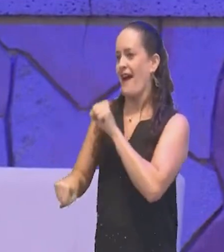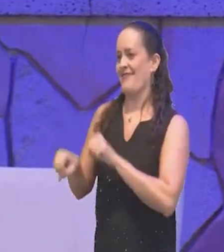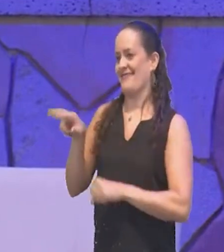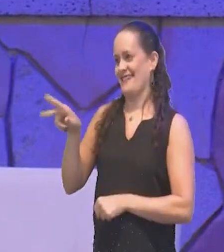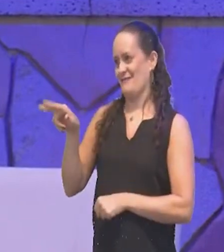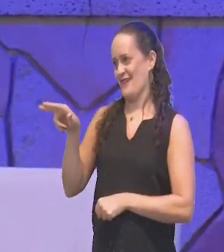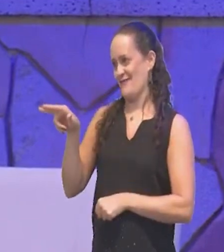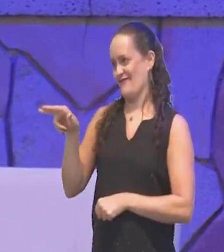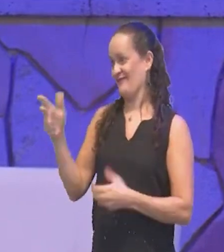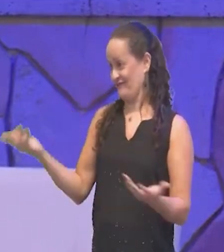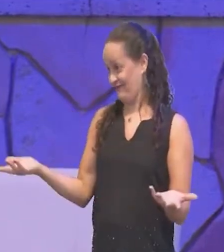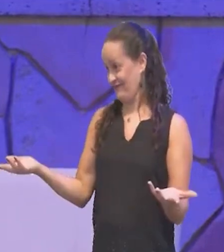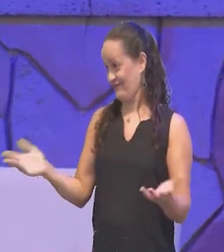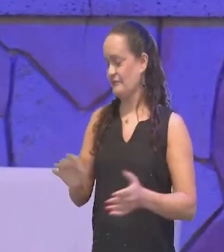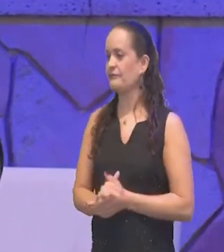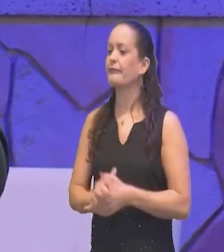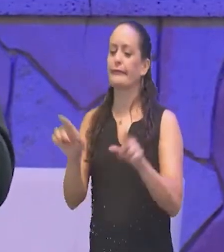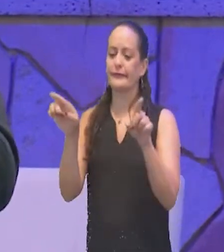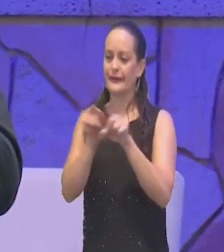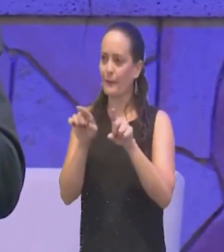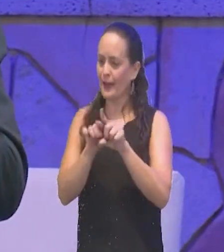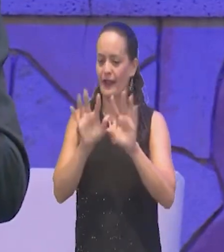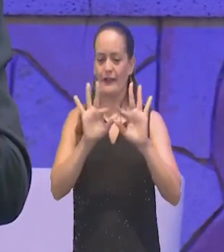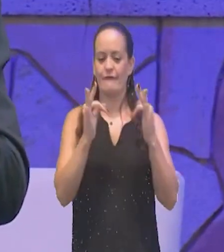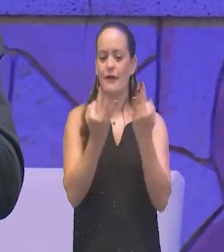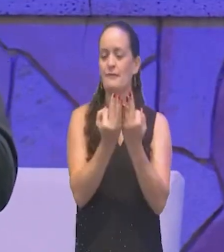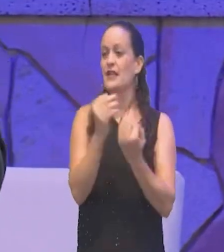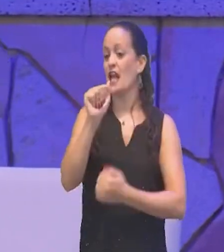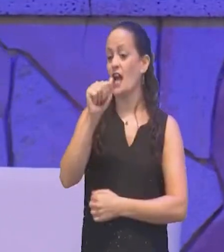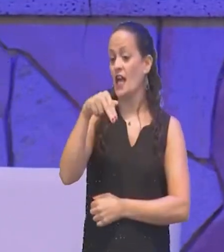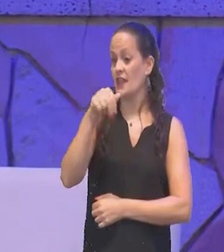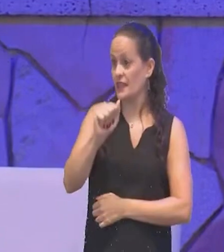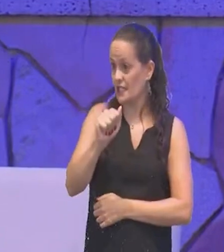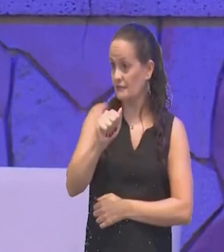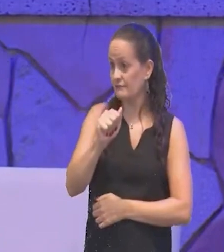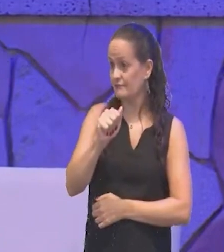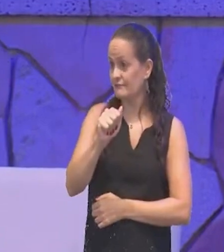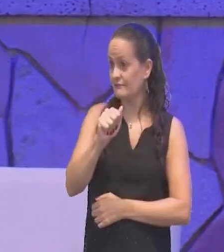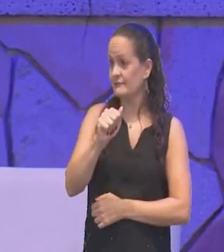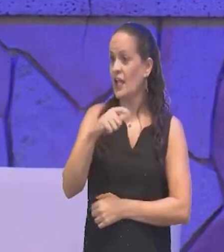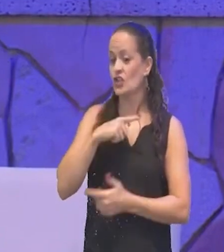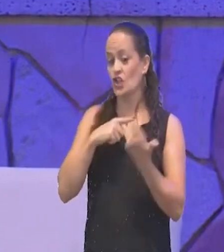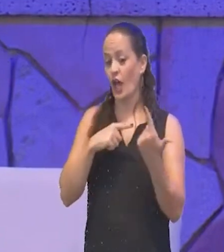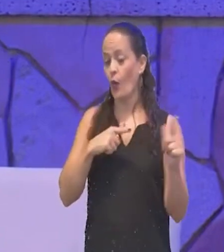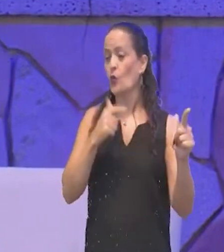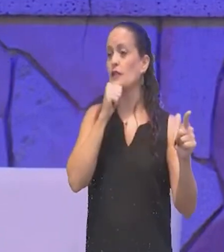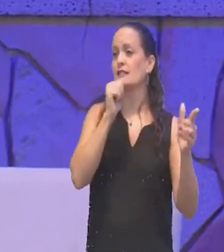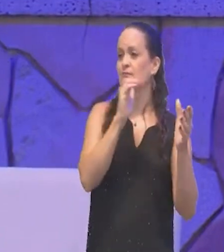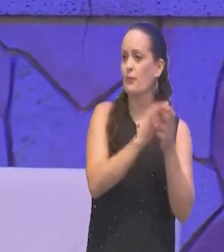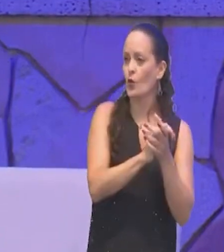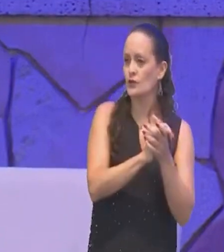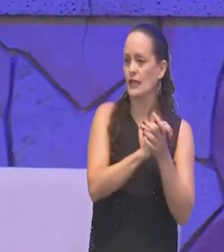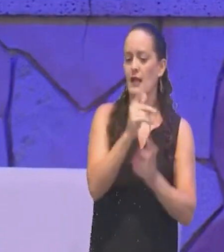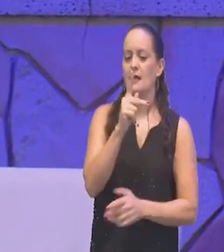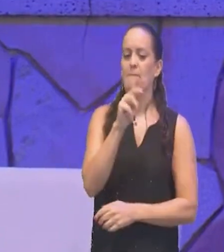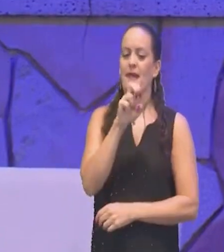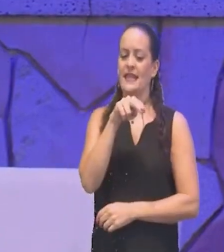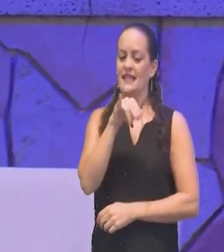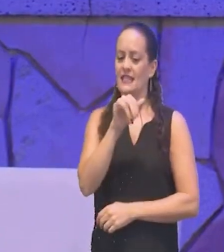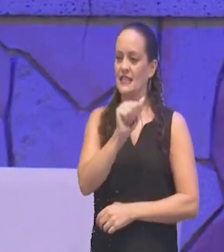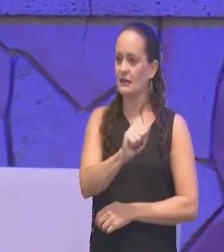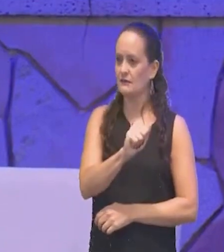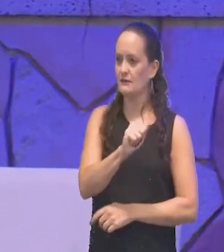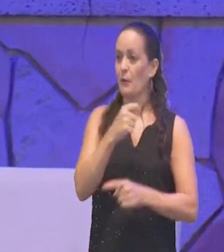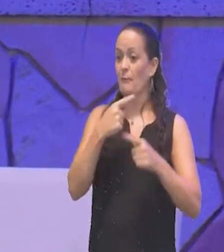a família de Ana, e seu sofrimento com Penina, que constantemente a humilhava, porque ela era